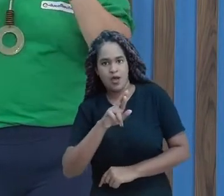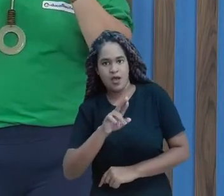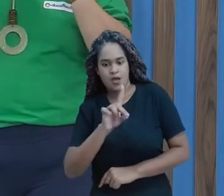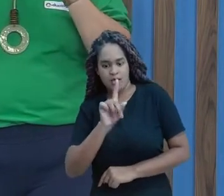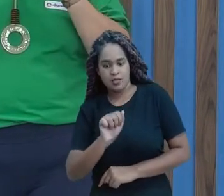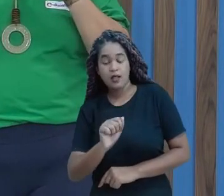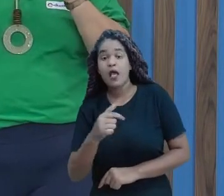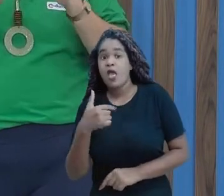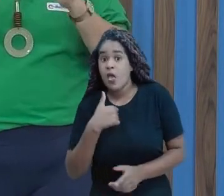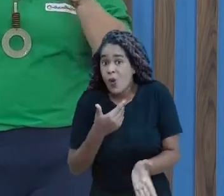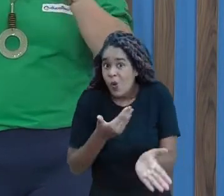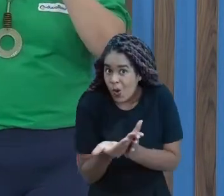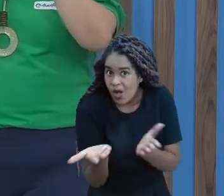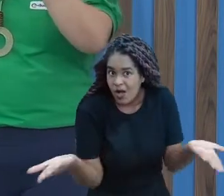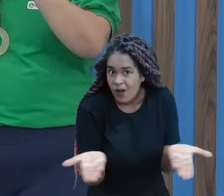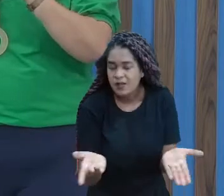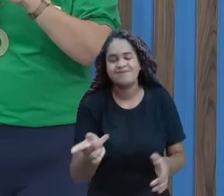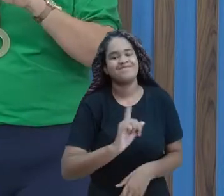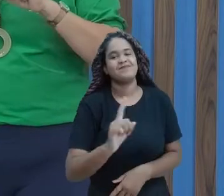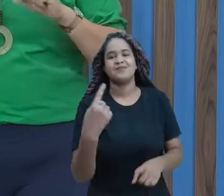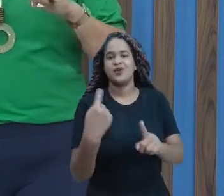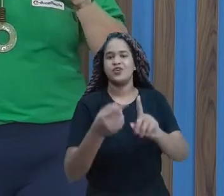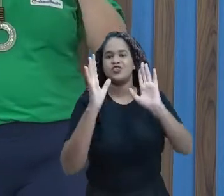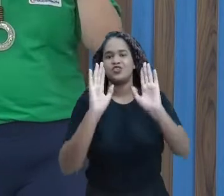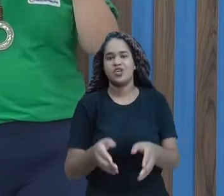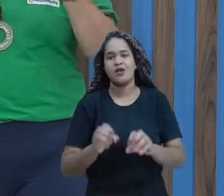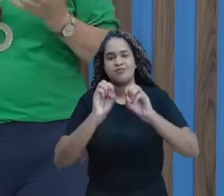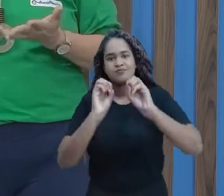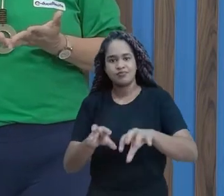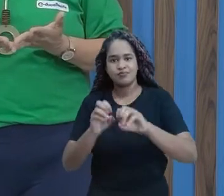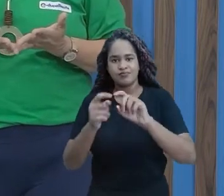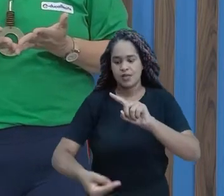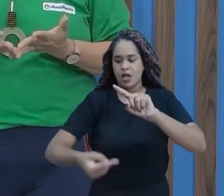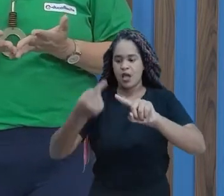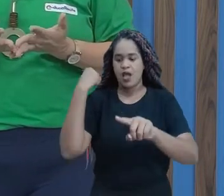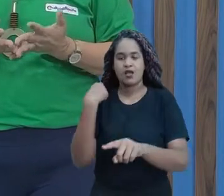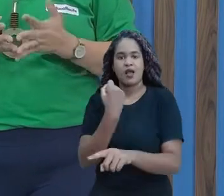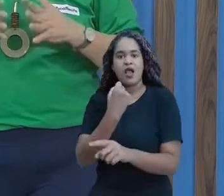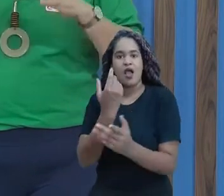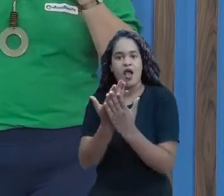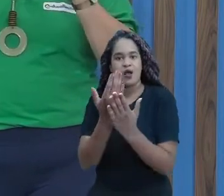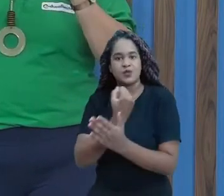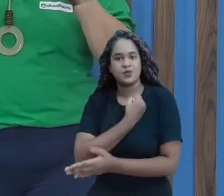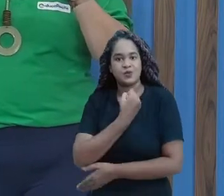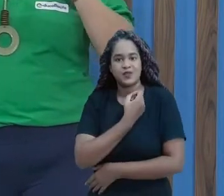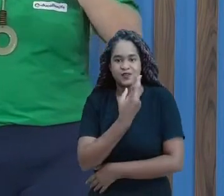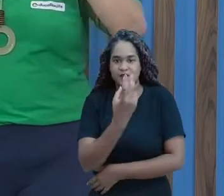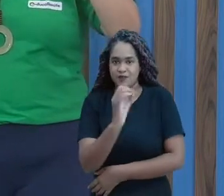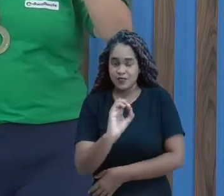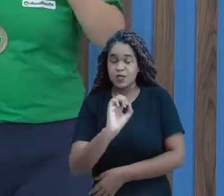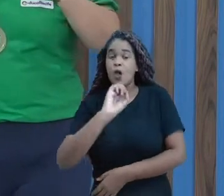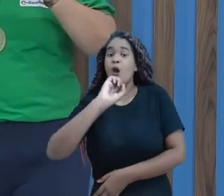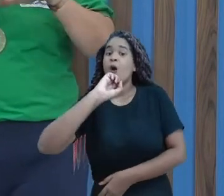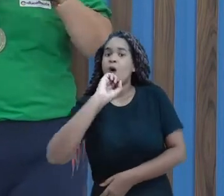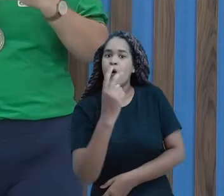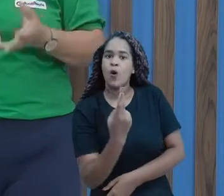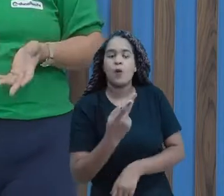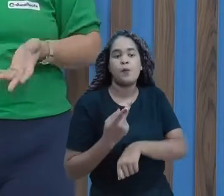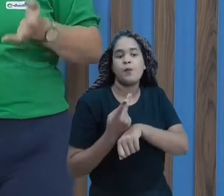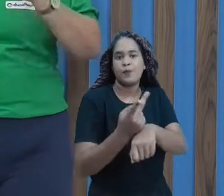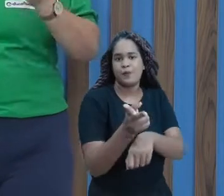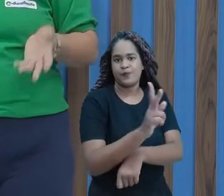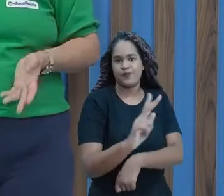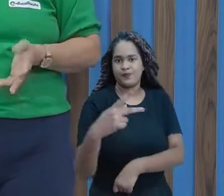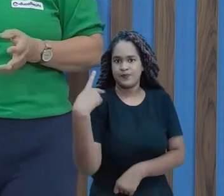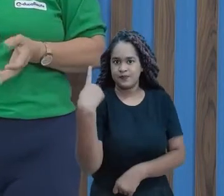porque vocês podem ver isso lá na aula 20, ou você pode ver isso na sala de aula com o seu professor. A gente fez uma aula bem grande sobre as